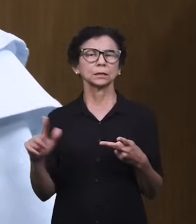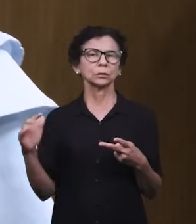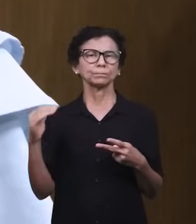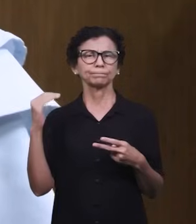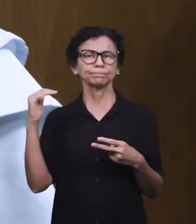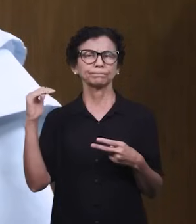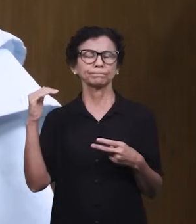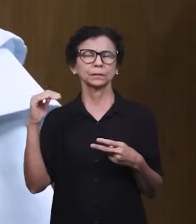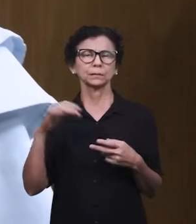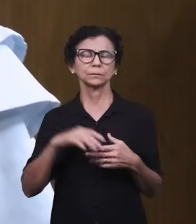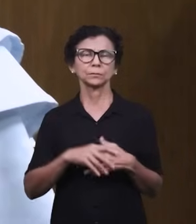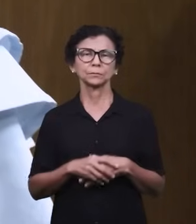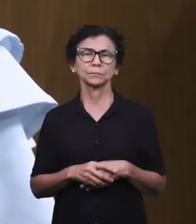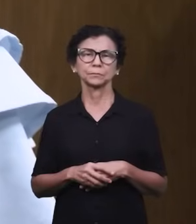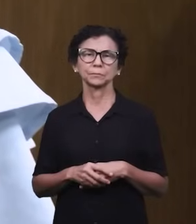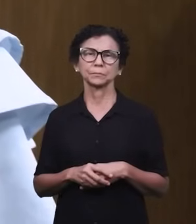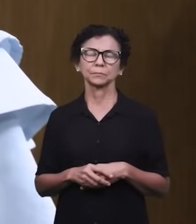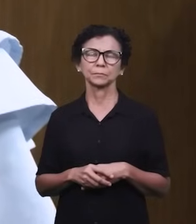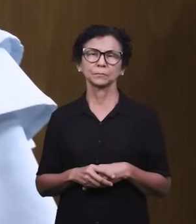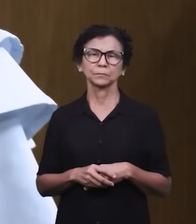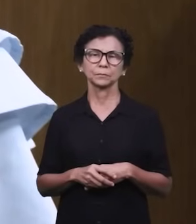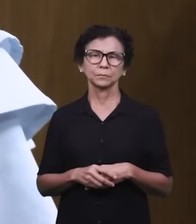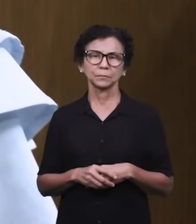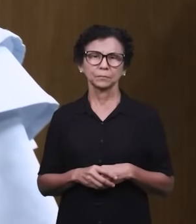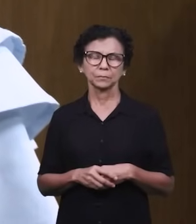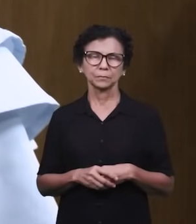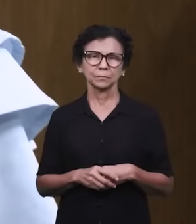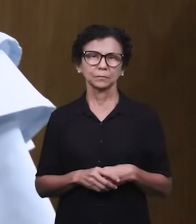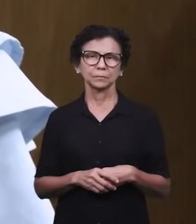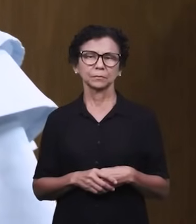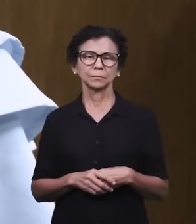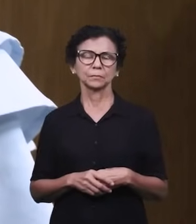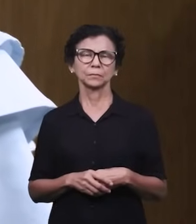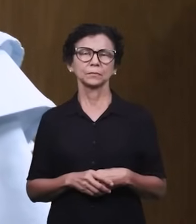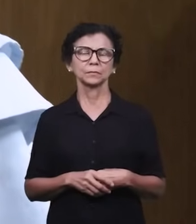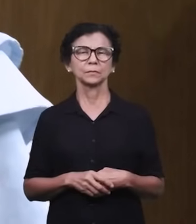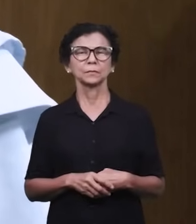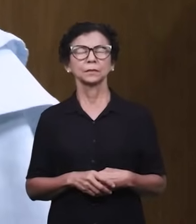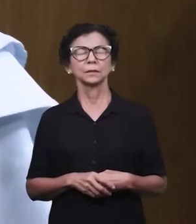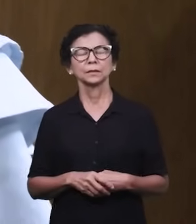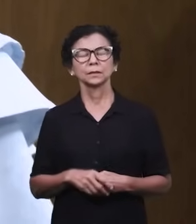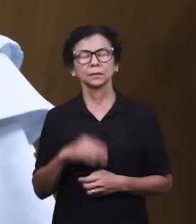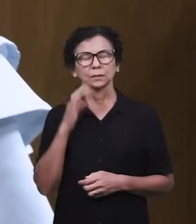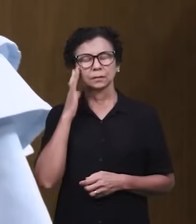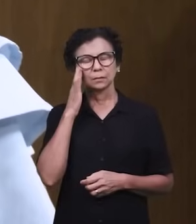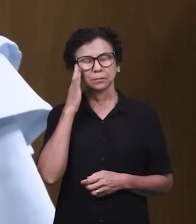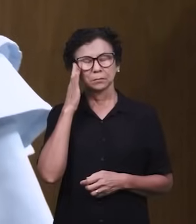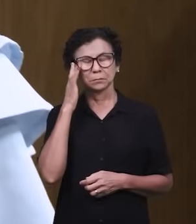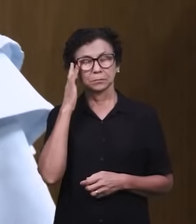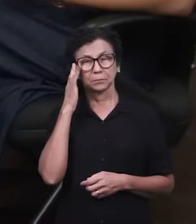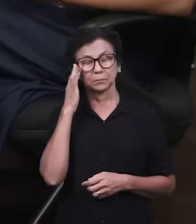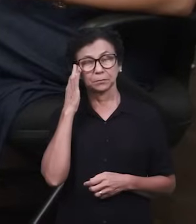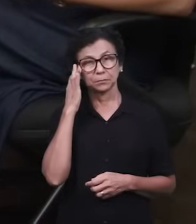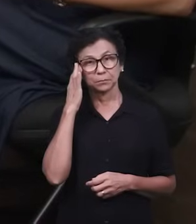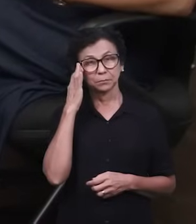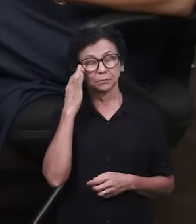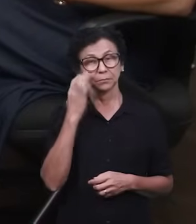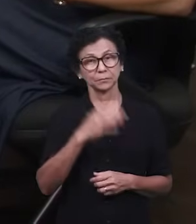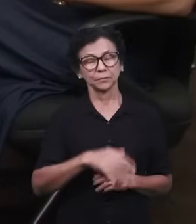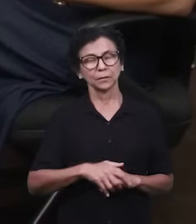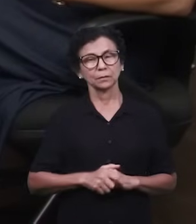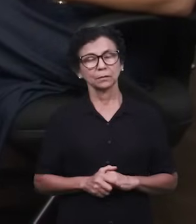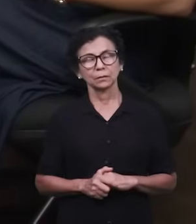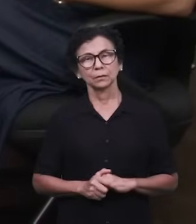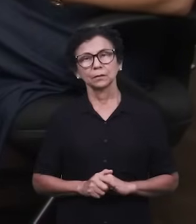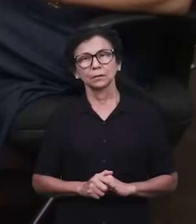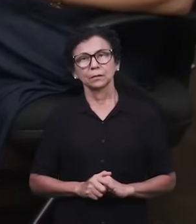assim, nós temos orado ao Senhor para que naquilo que ela toca, o nome do Senhor seja glorificado, né?